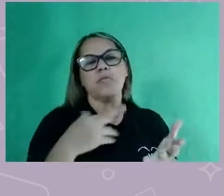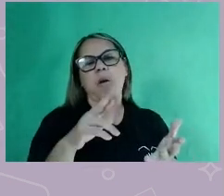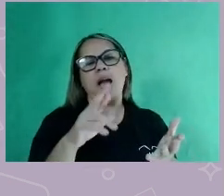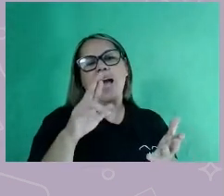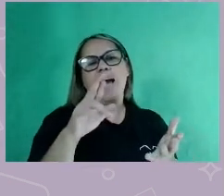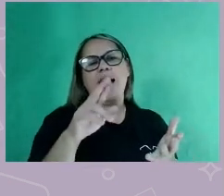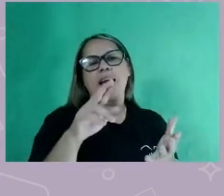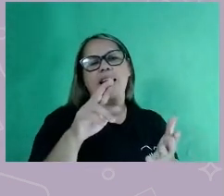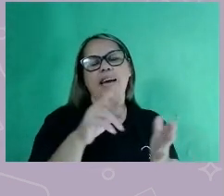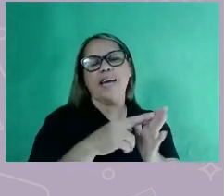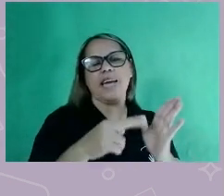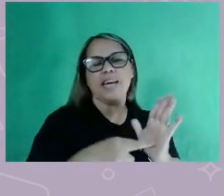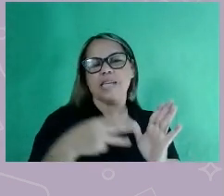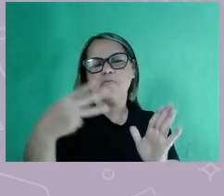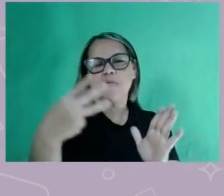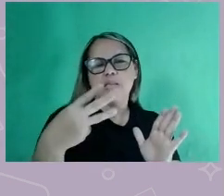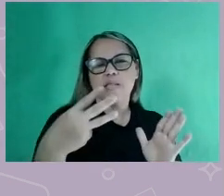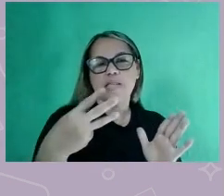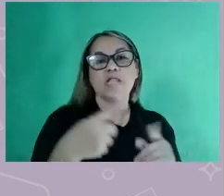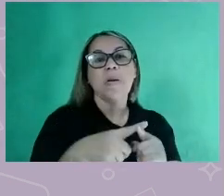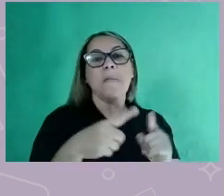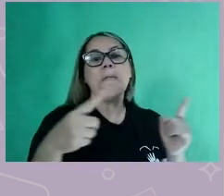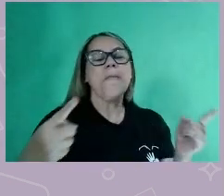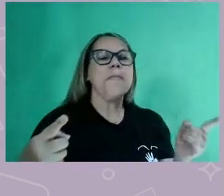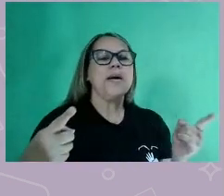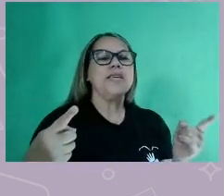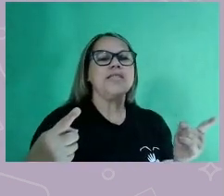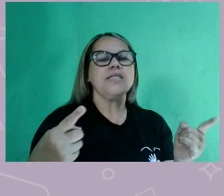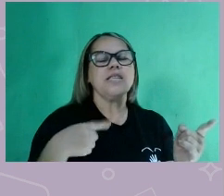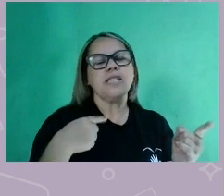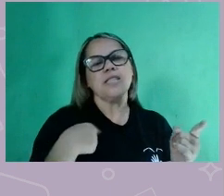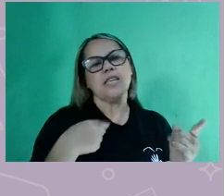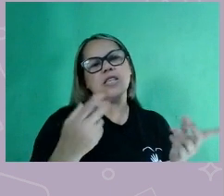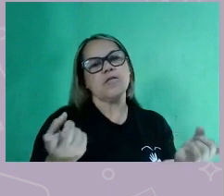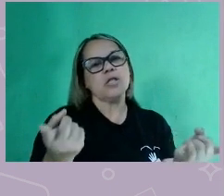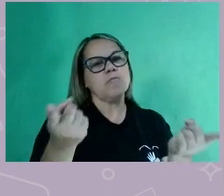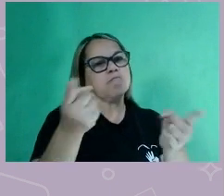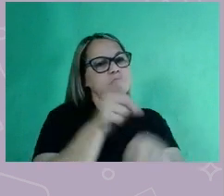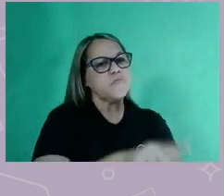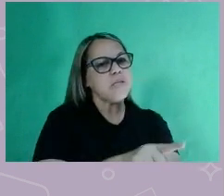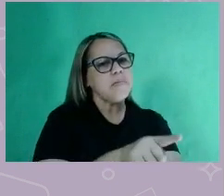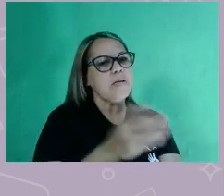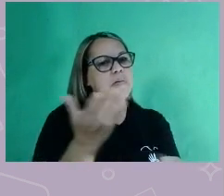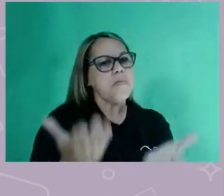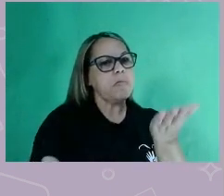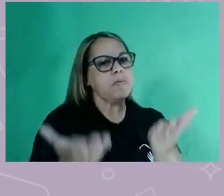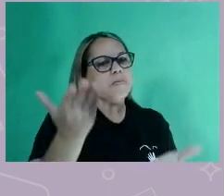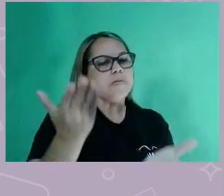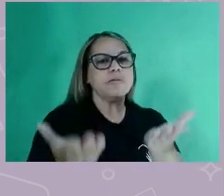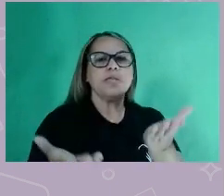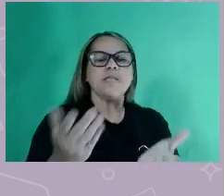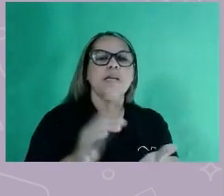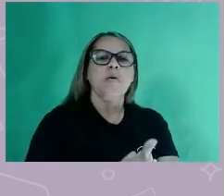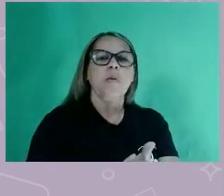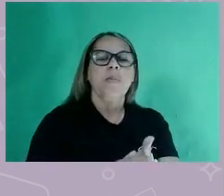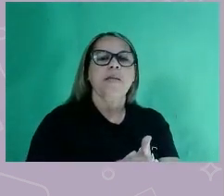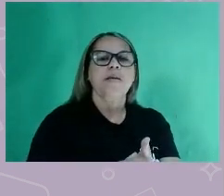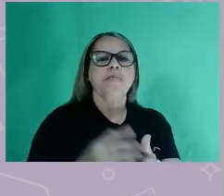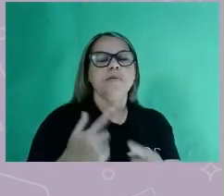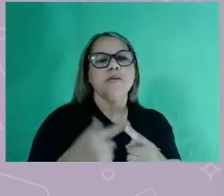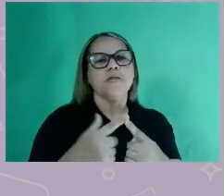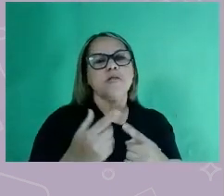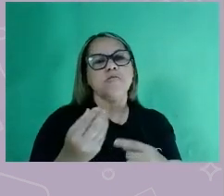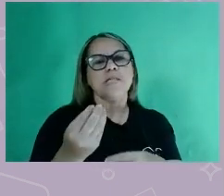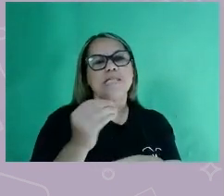tá certo aqui só que essa regra de 3 ela vai ser inversamente proporcional eu tenho que em 100